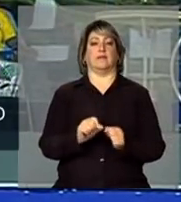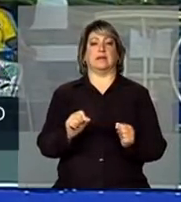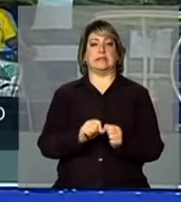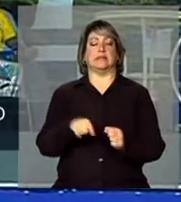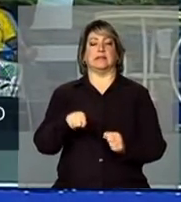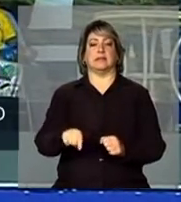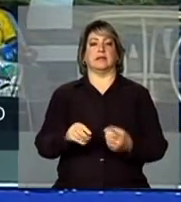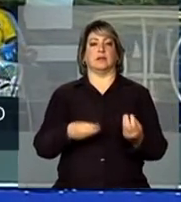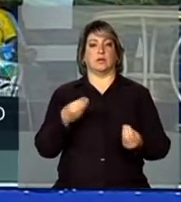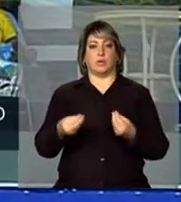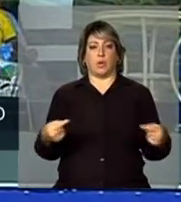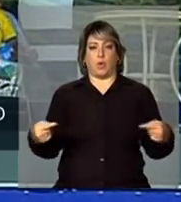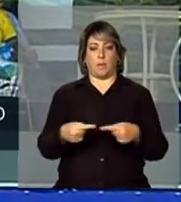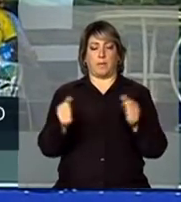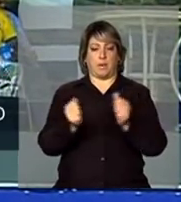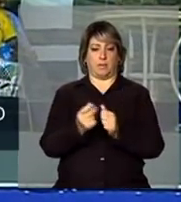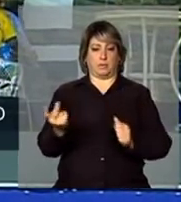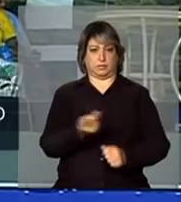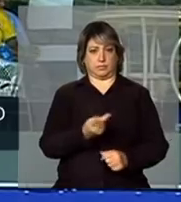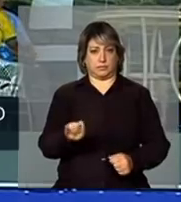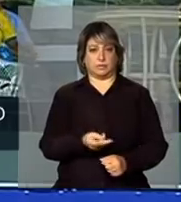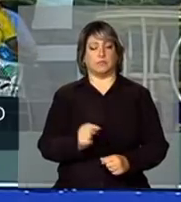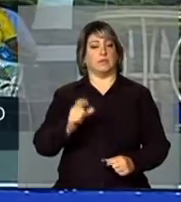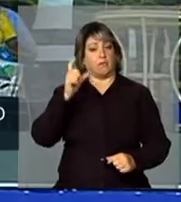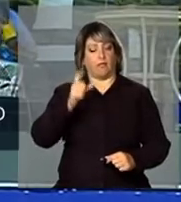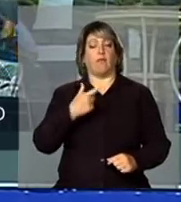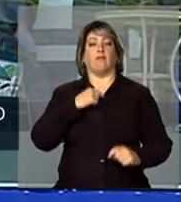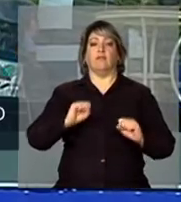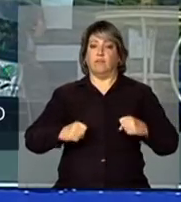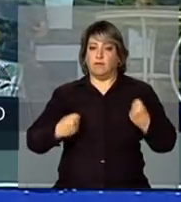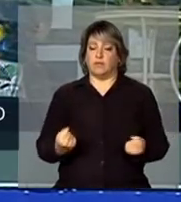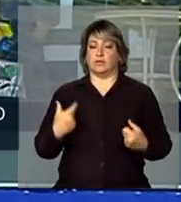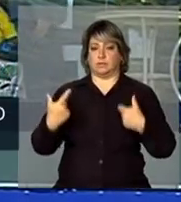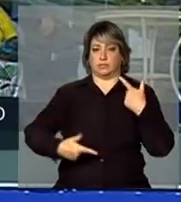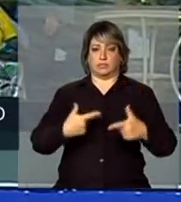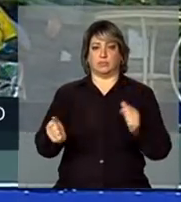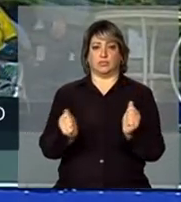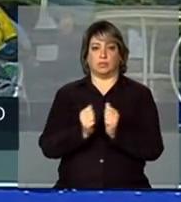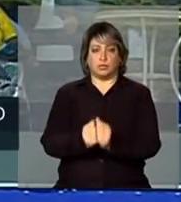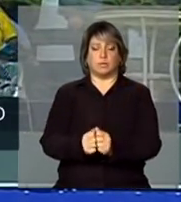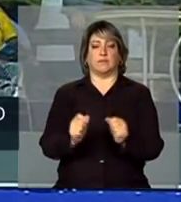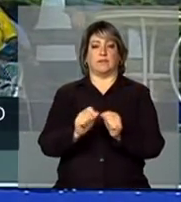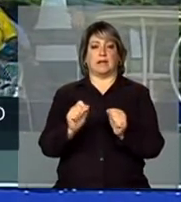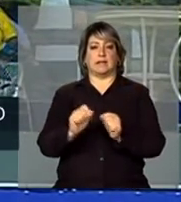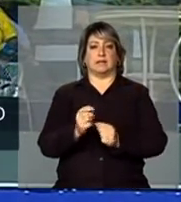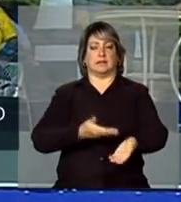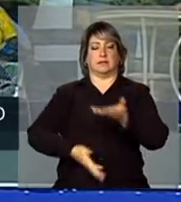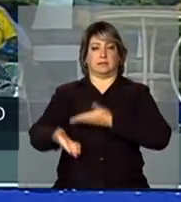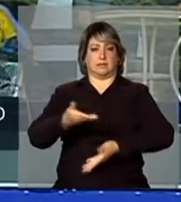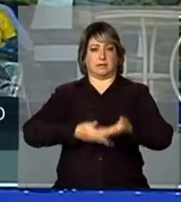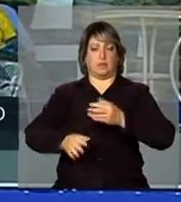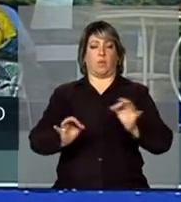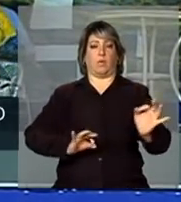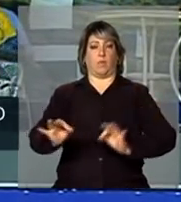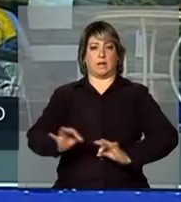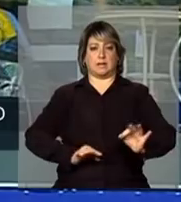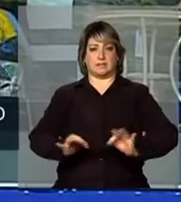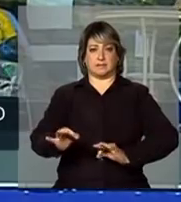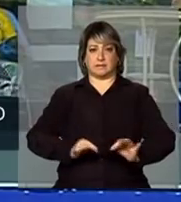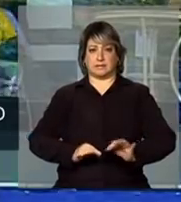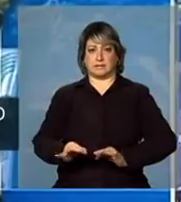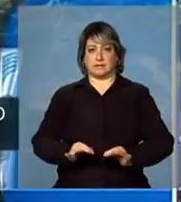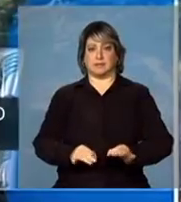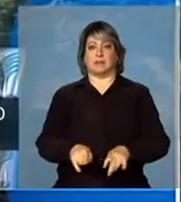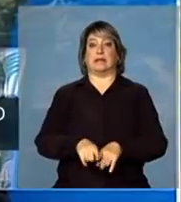formalizar entre as partes o interesse em conjugar esforços para promover a articulação, organização